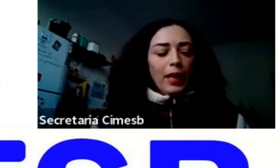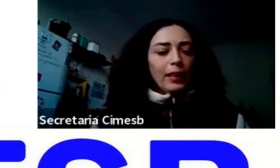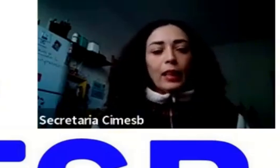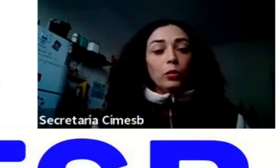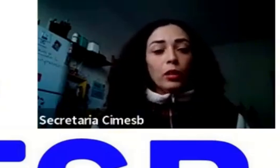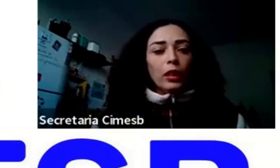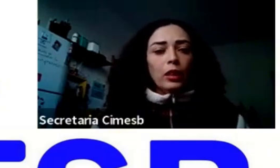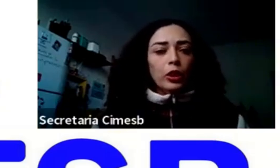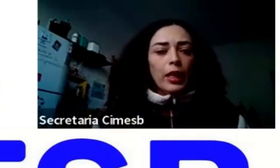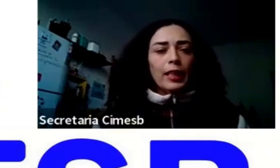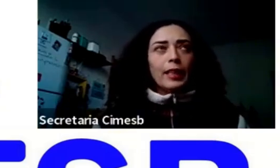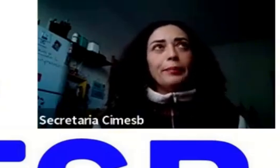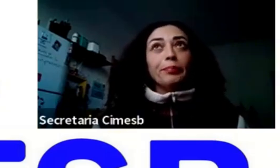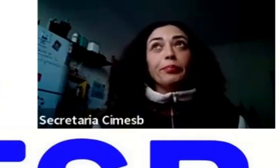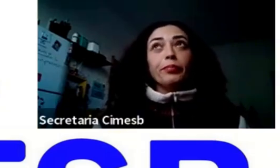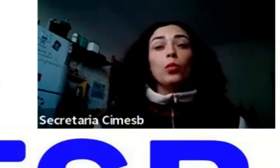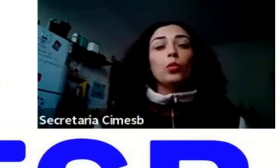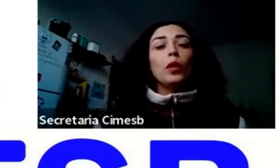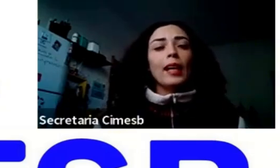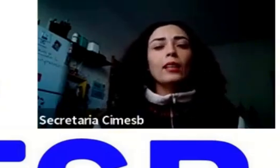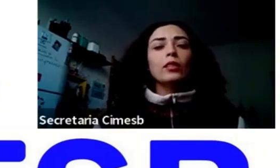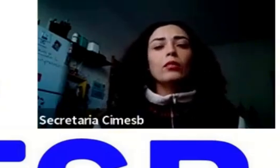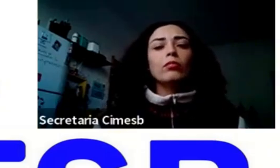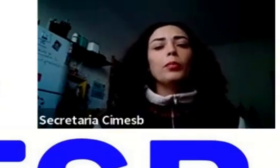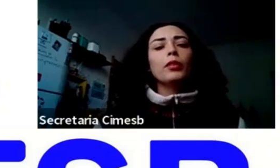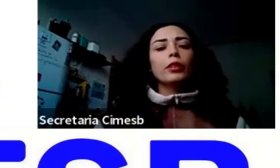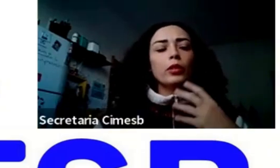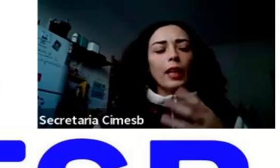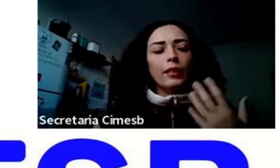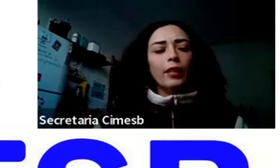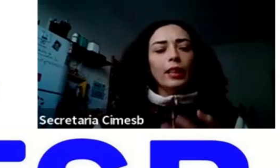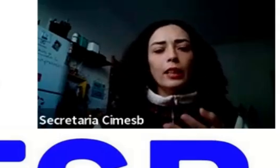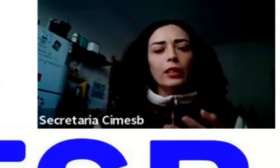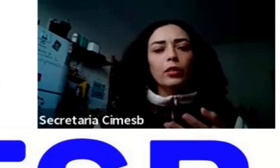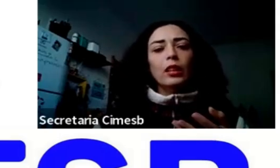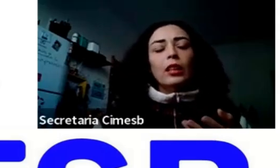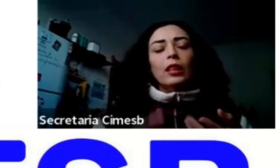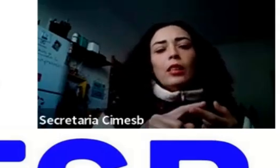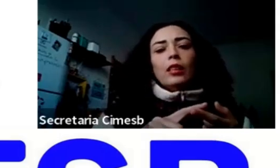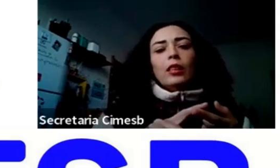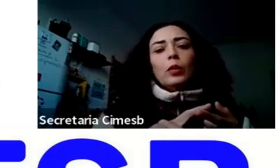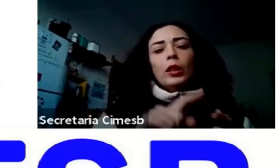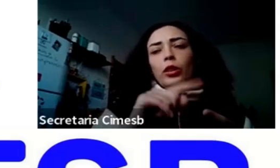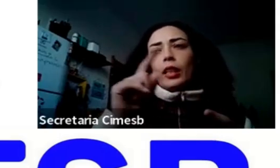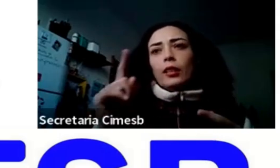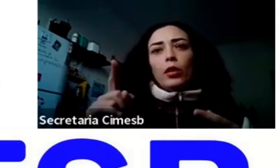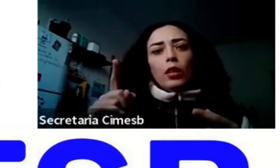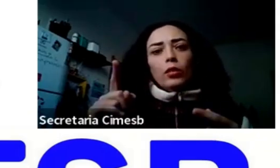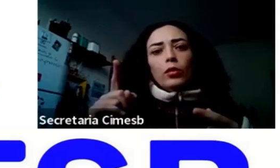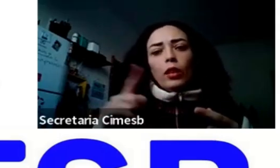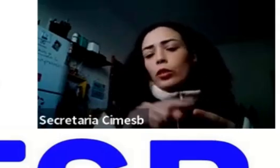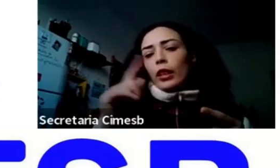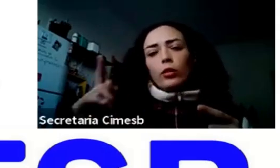essa também, tem aluno que chega com atraso, o professor está aqui falando, e quando